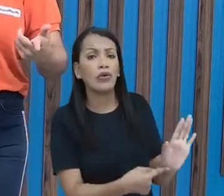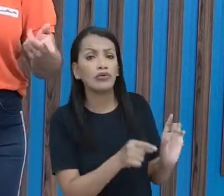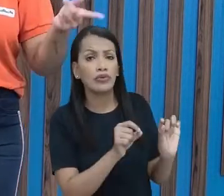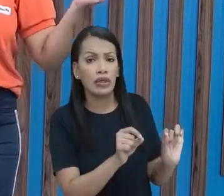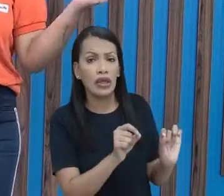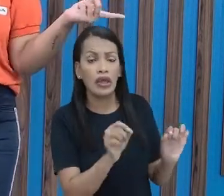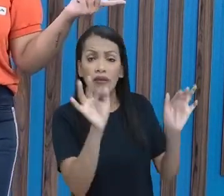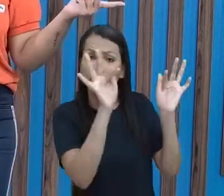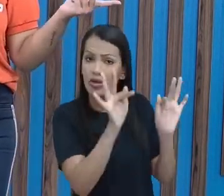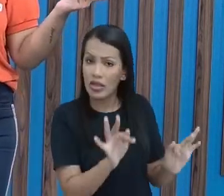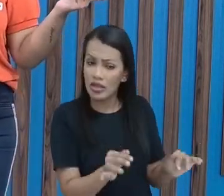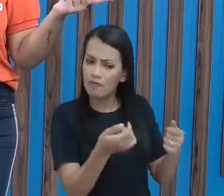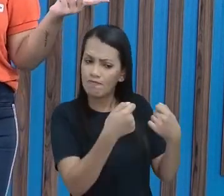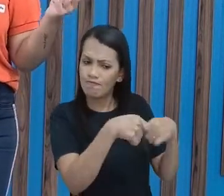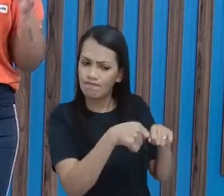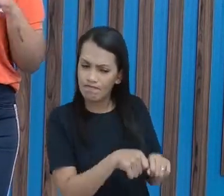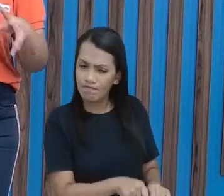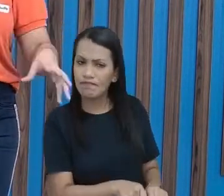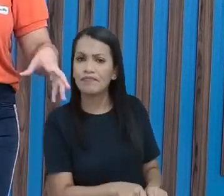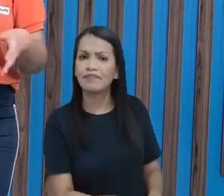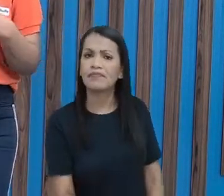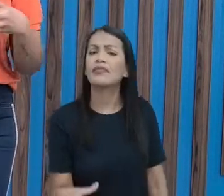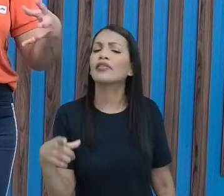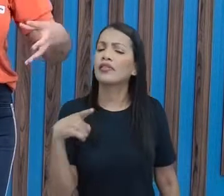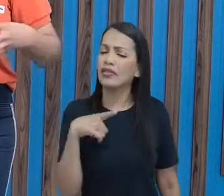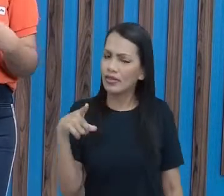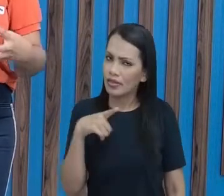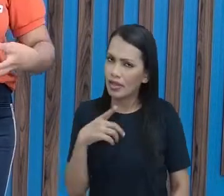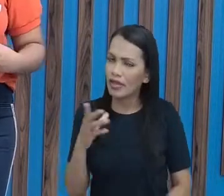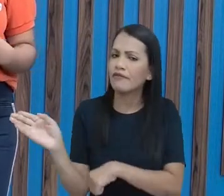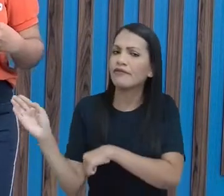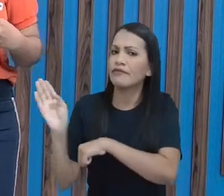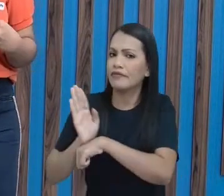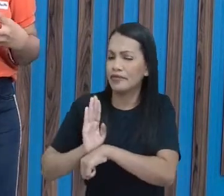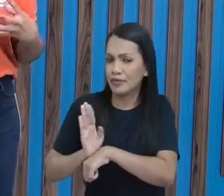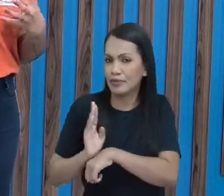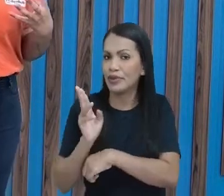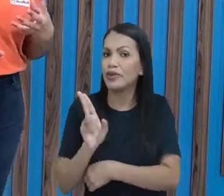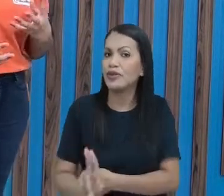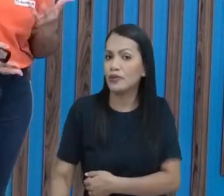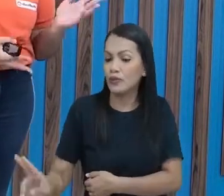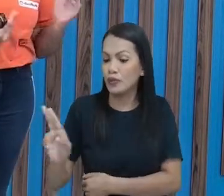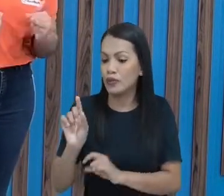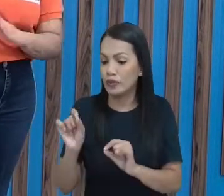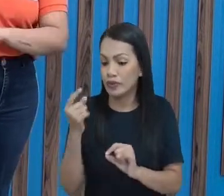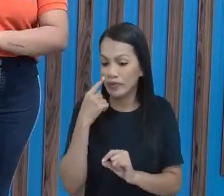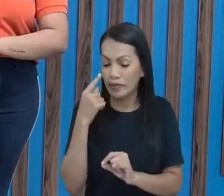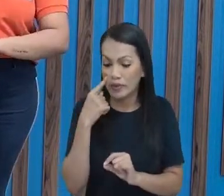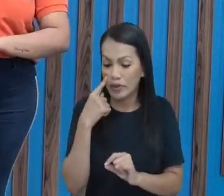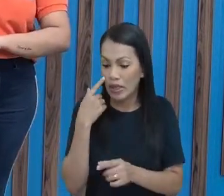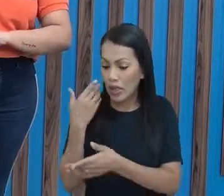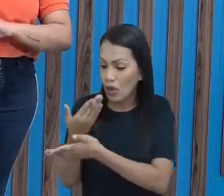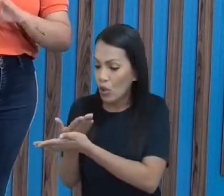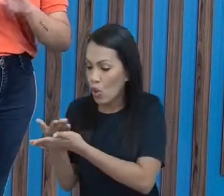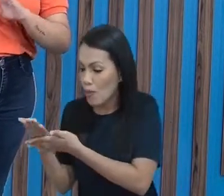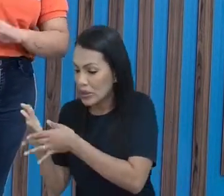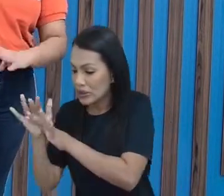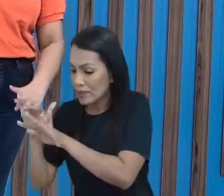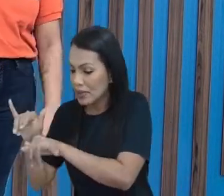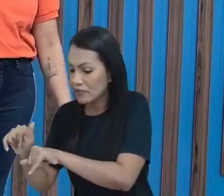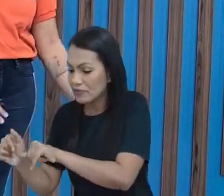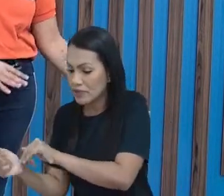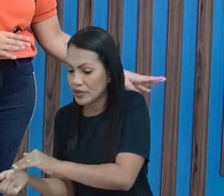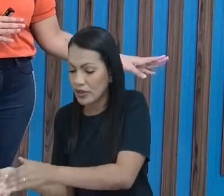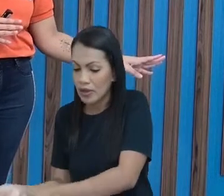novo. Muitos filmes usam esse recurso de ir e voltar na narrativa, né? A gente tem filmes que começam pelo final e depois